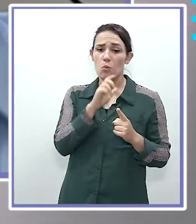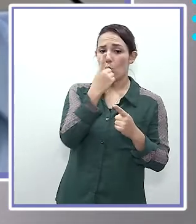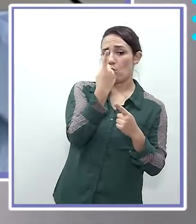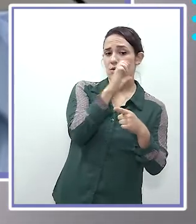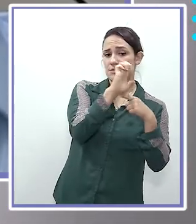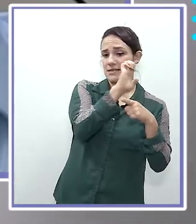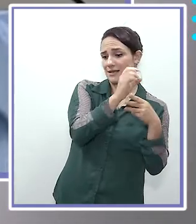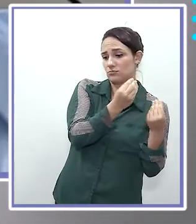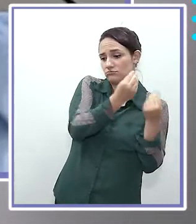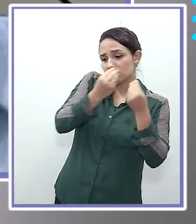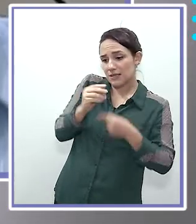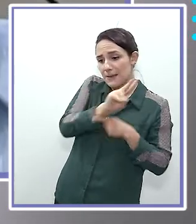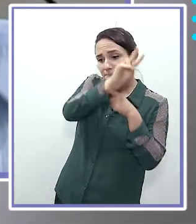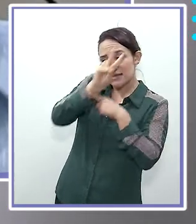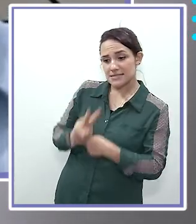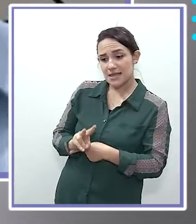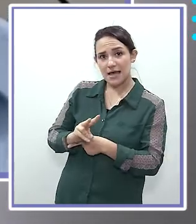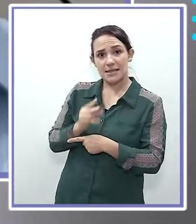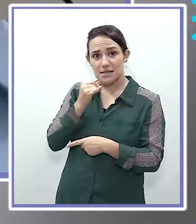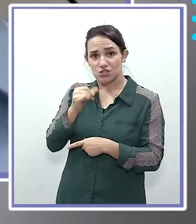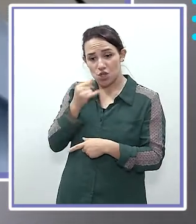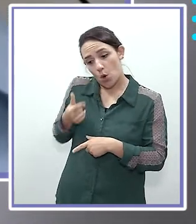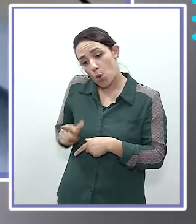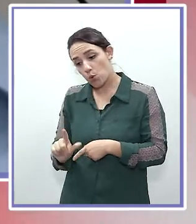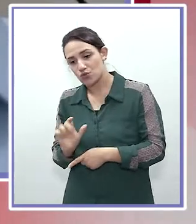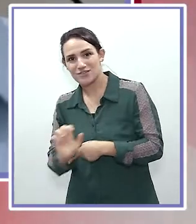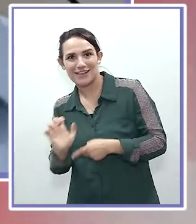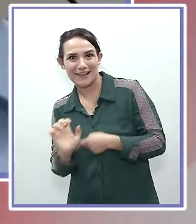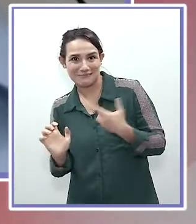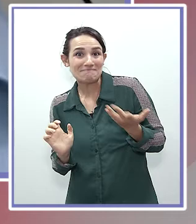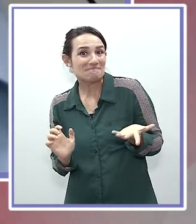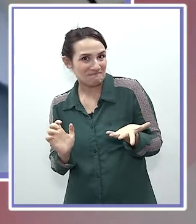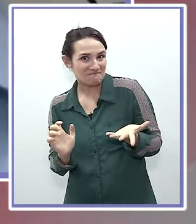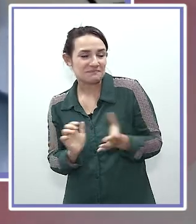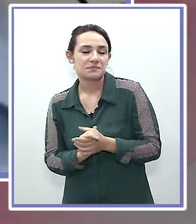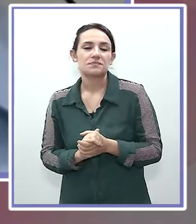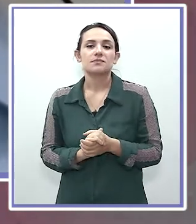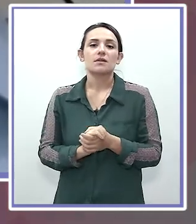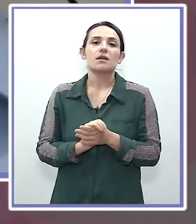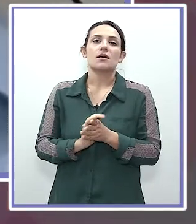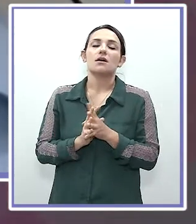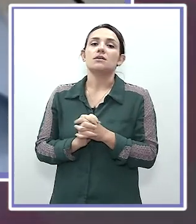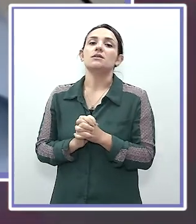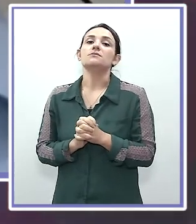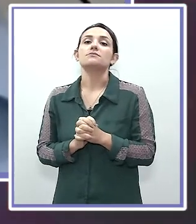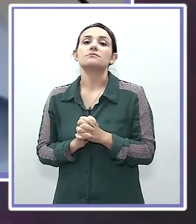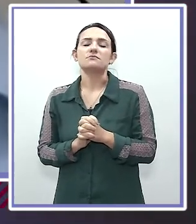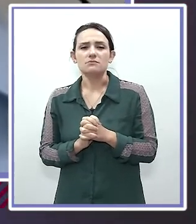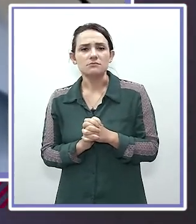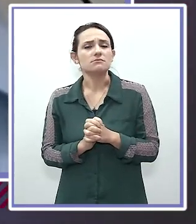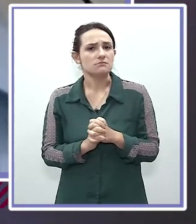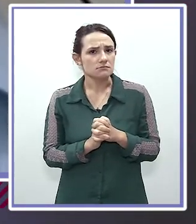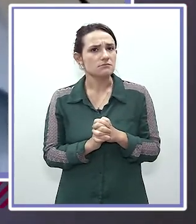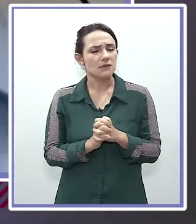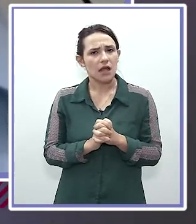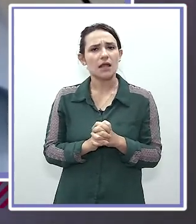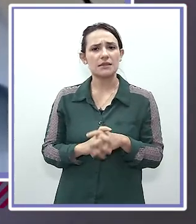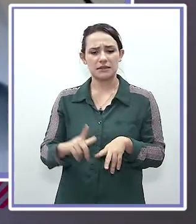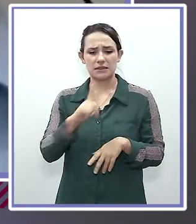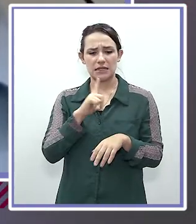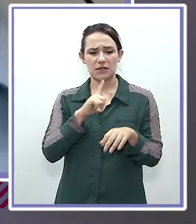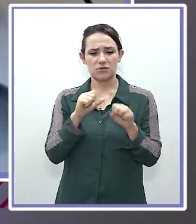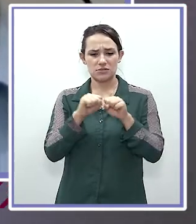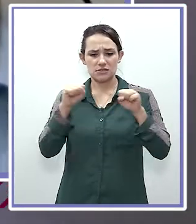né? Bom, o senhor falou um pouquinho aí como que o Operador Nacional do Sistema Elétrico,